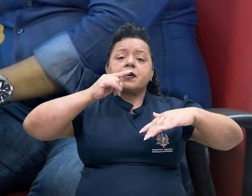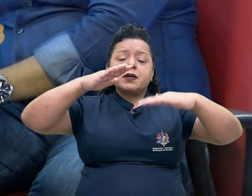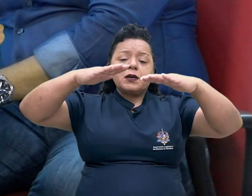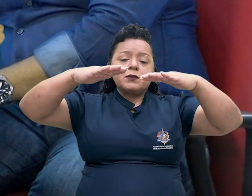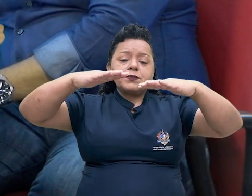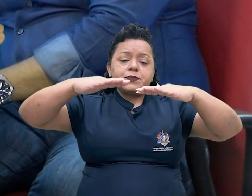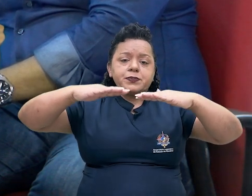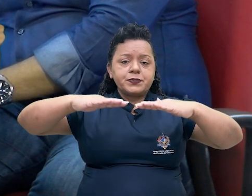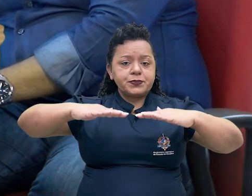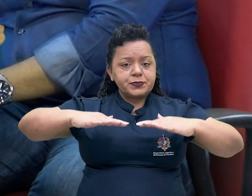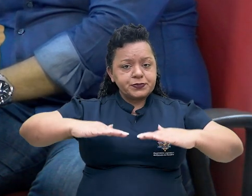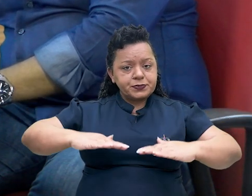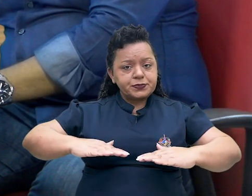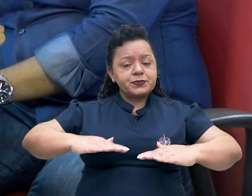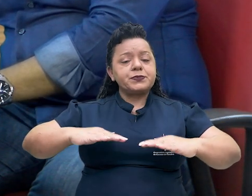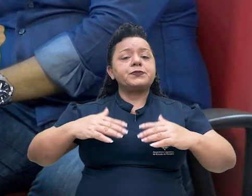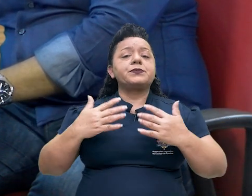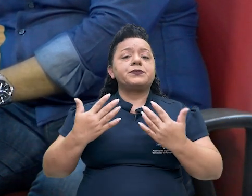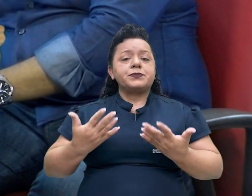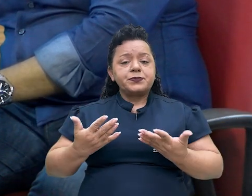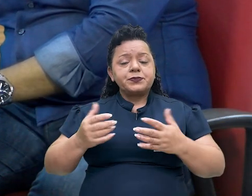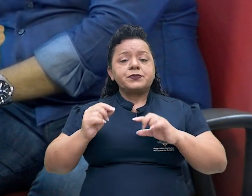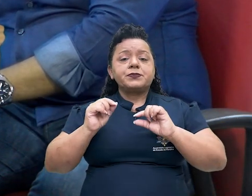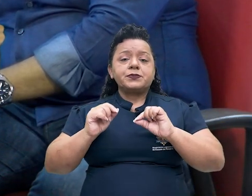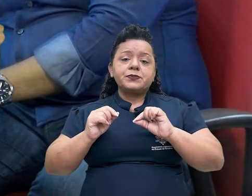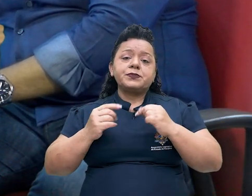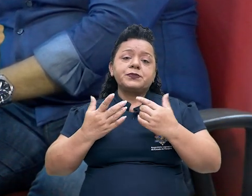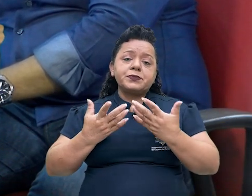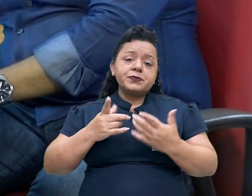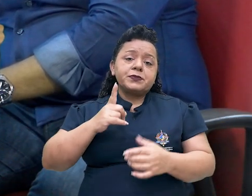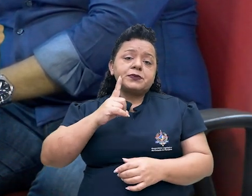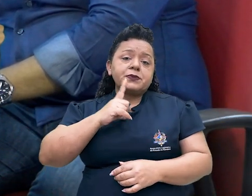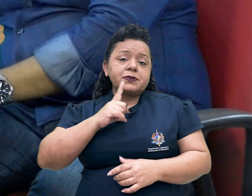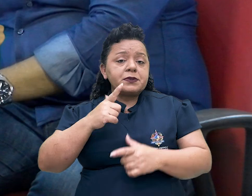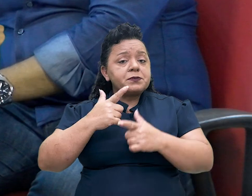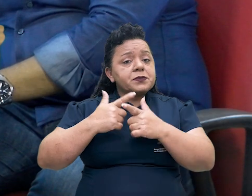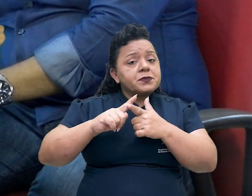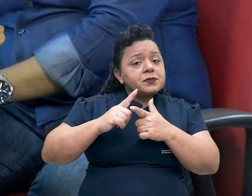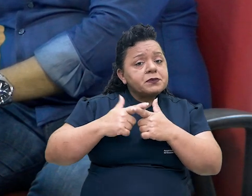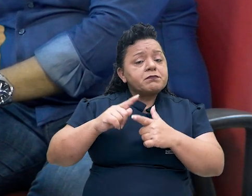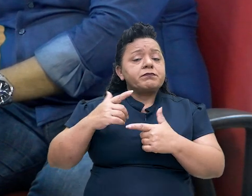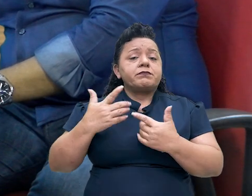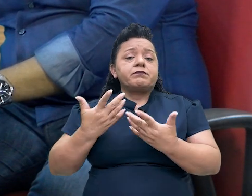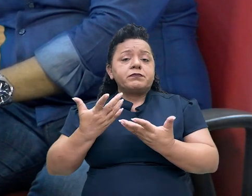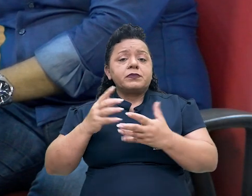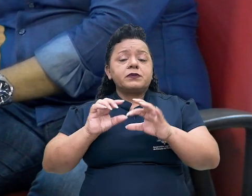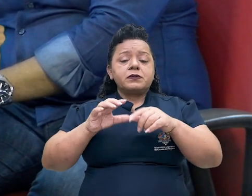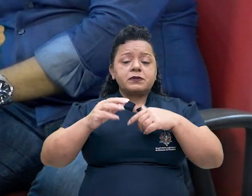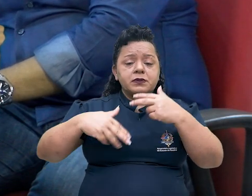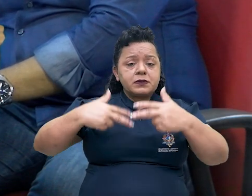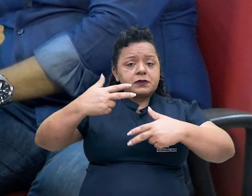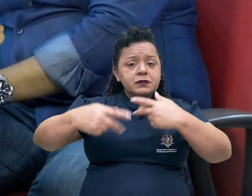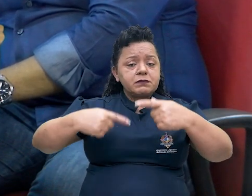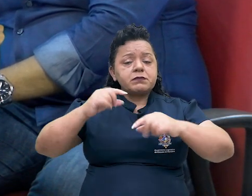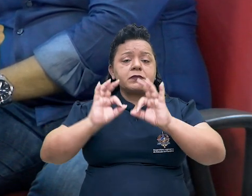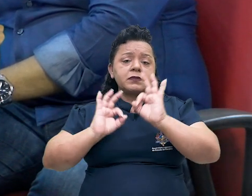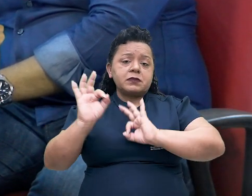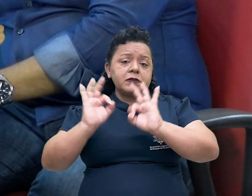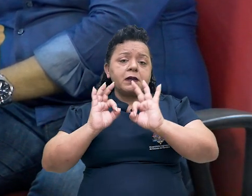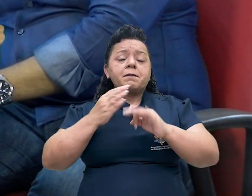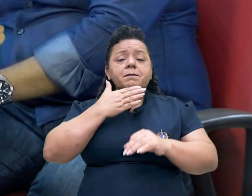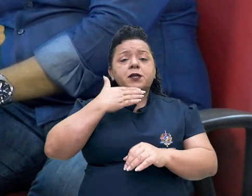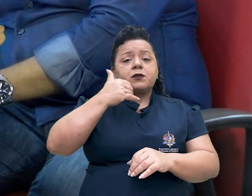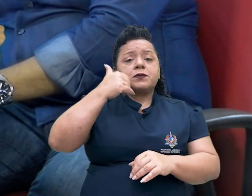né então a gente vê que o leito do rio Hoje ele tá no tá bem no meio né Eh vai vir dragagem né vai vir uma situações para